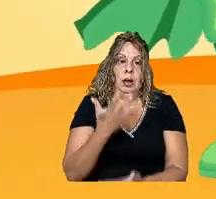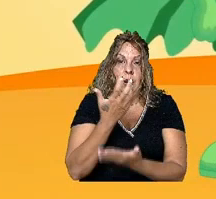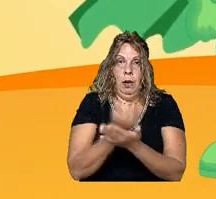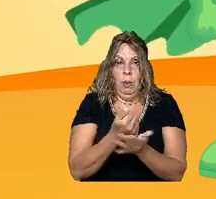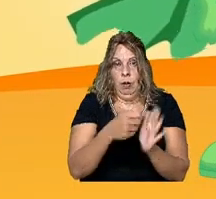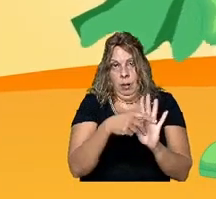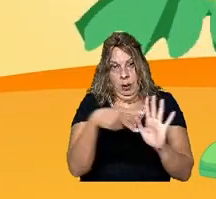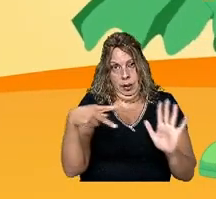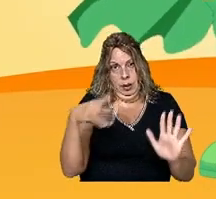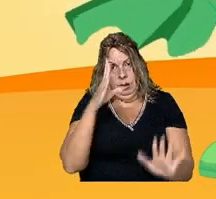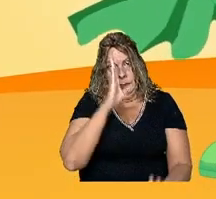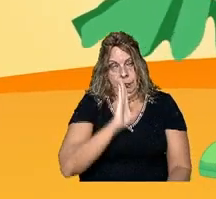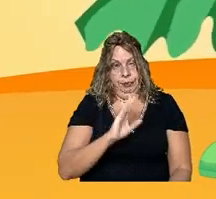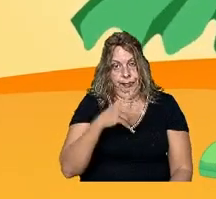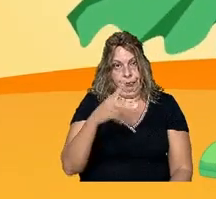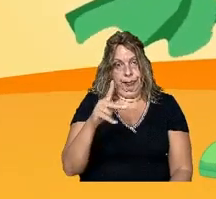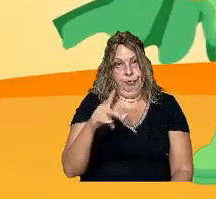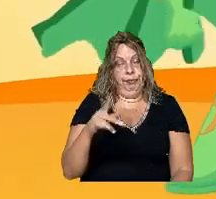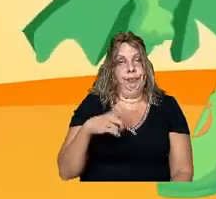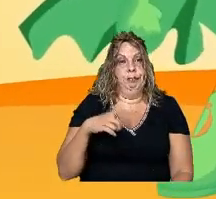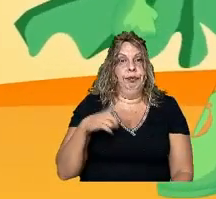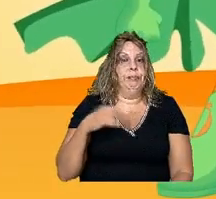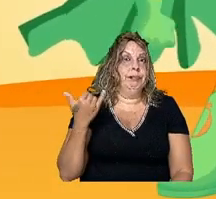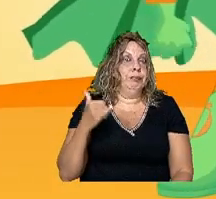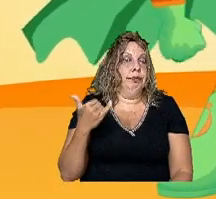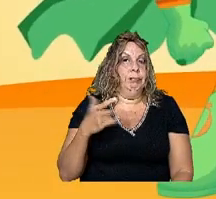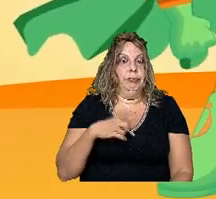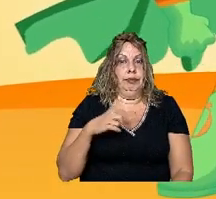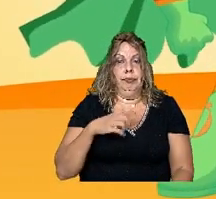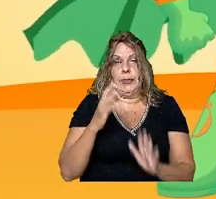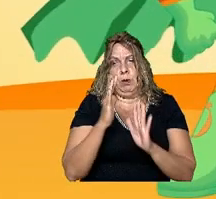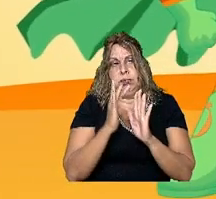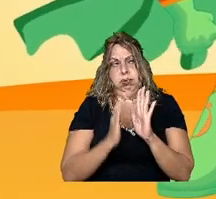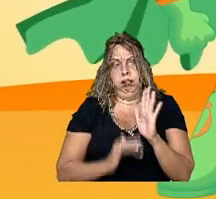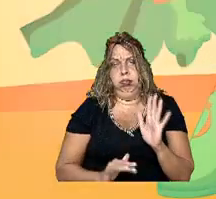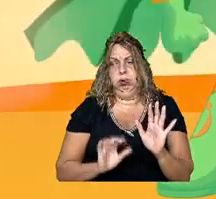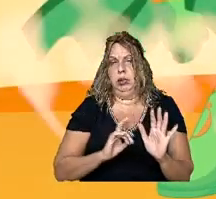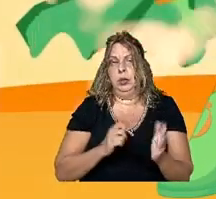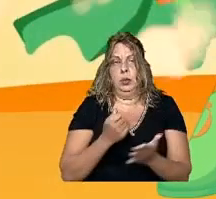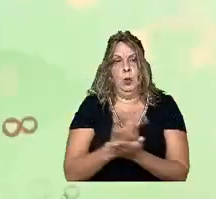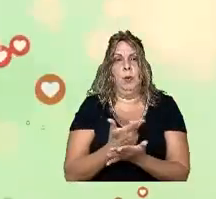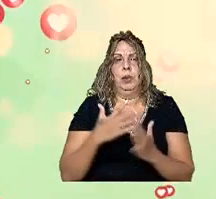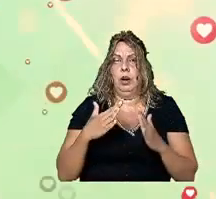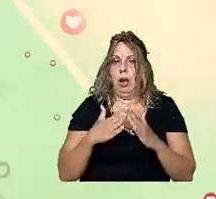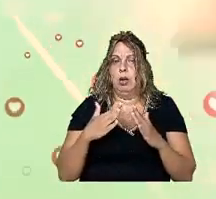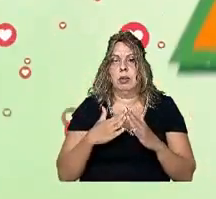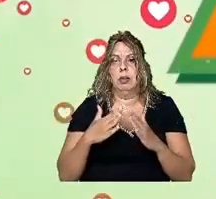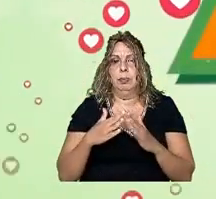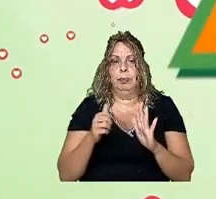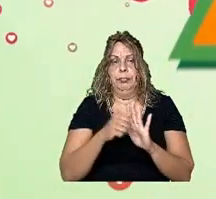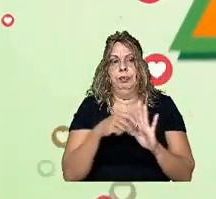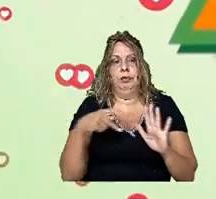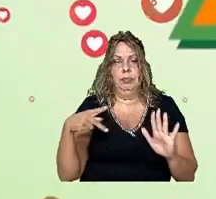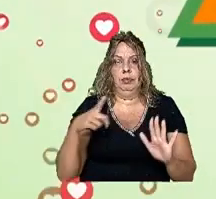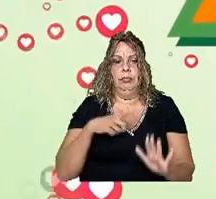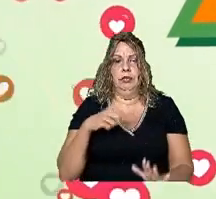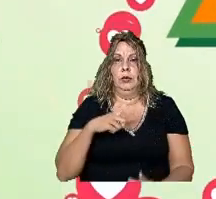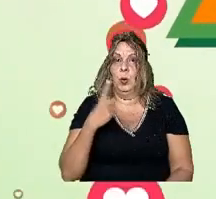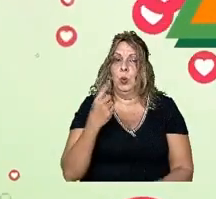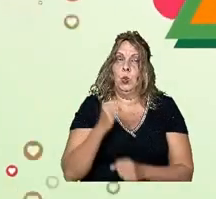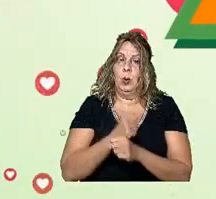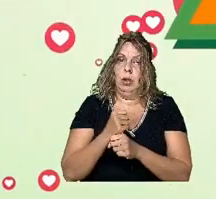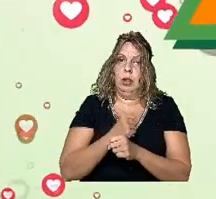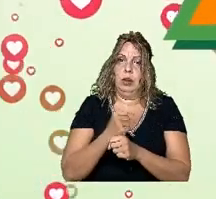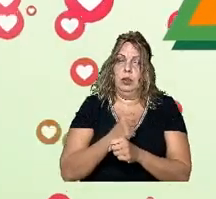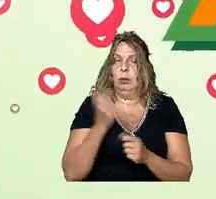aplicativo Caju Cap gratuitamente no seu smartphone. Faça o seu cadastro e compre sem sair de casa. O aplicativo Caju Cap está há um ano